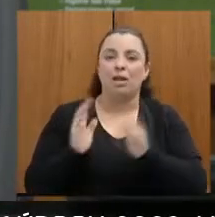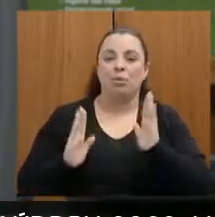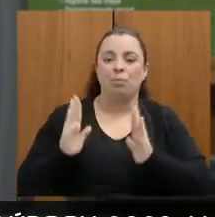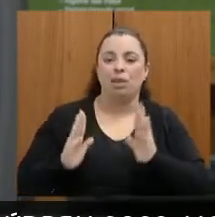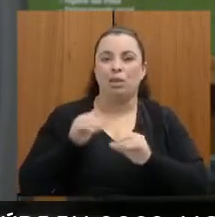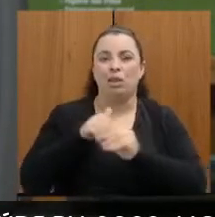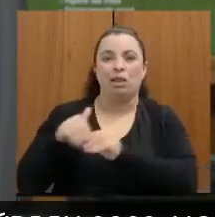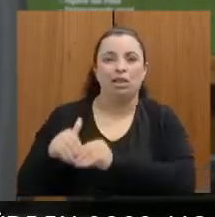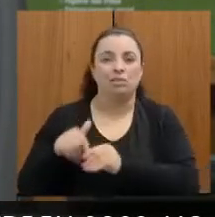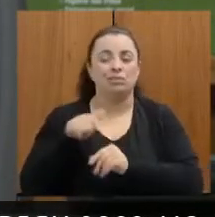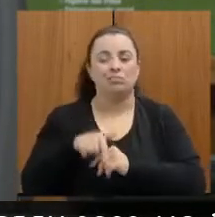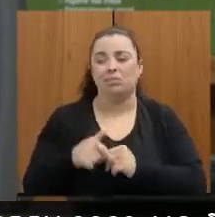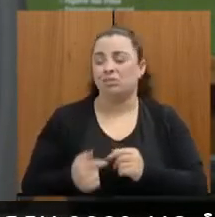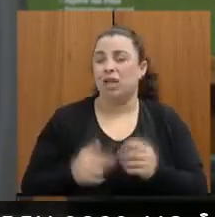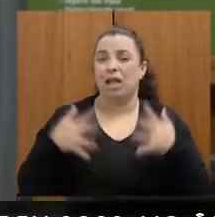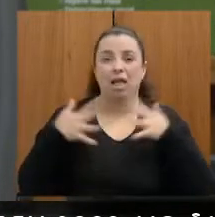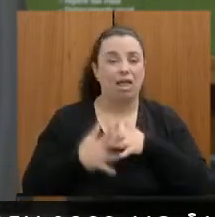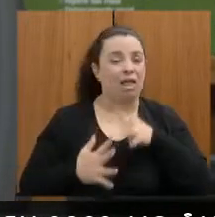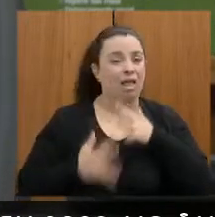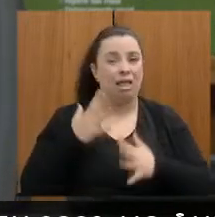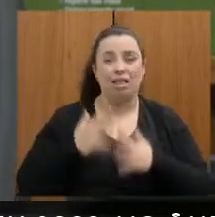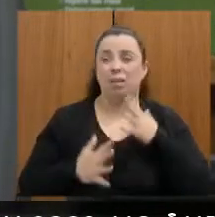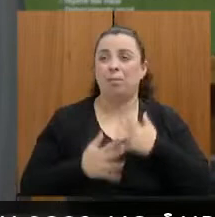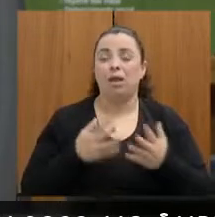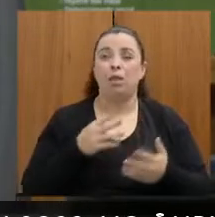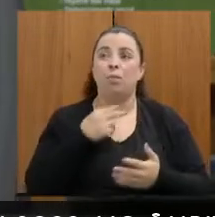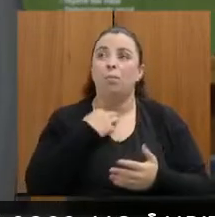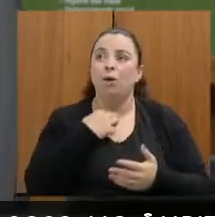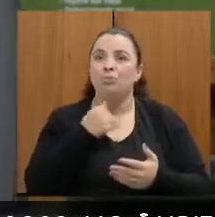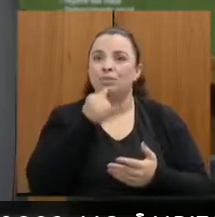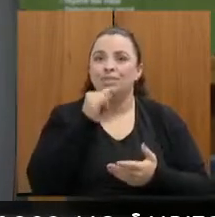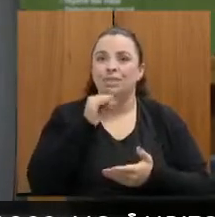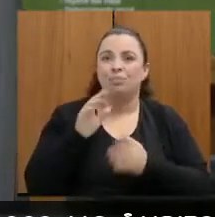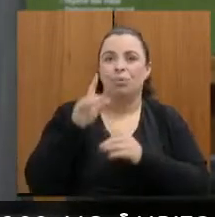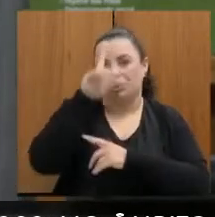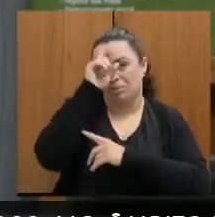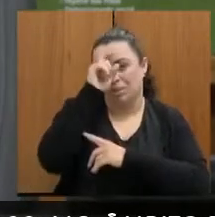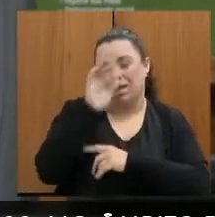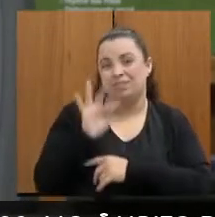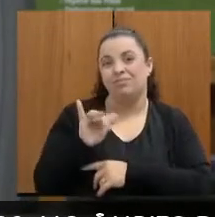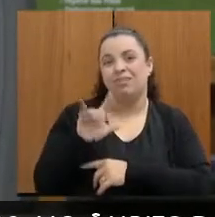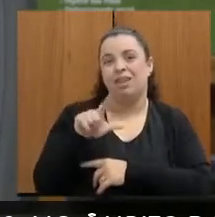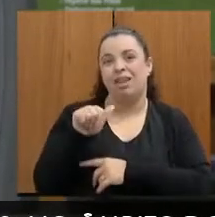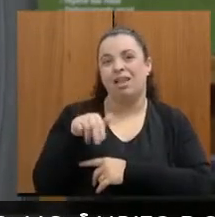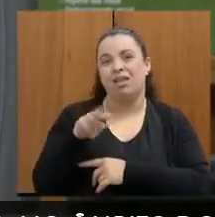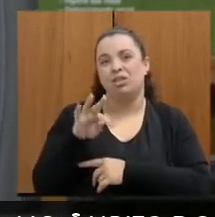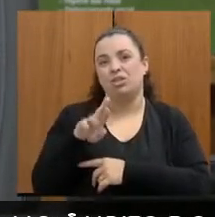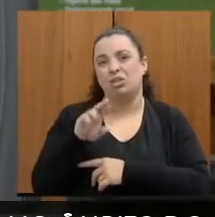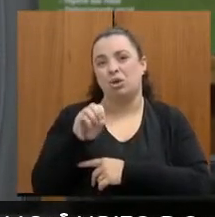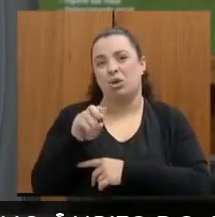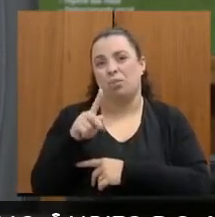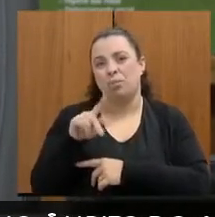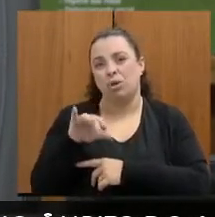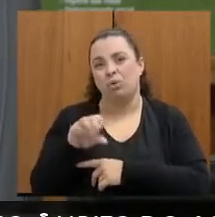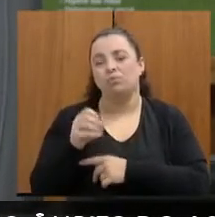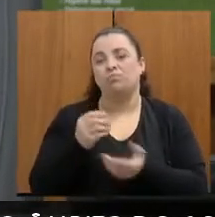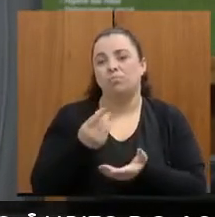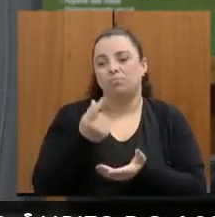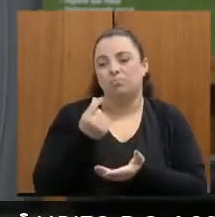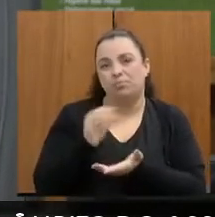hospitais filantrópicos recursos de incentivo para municípios agora e